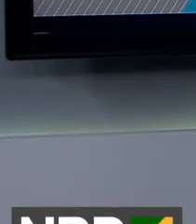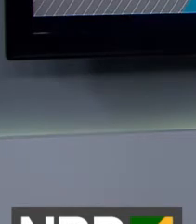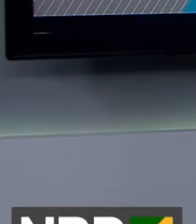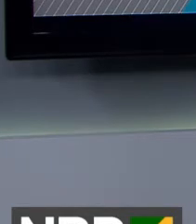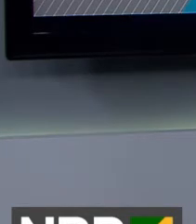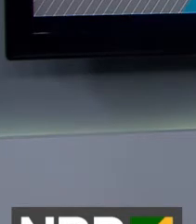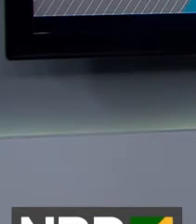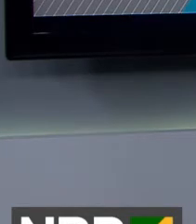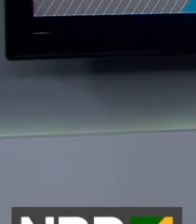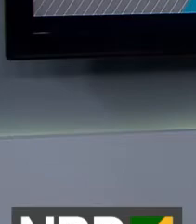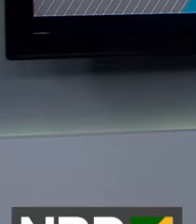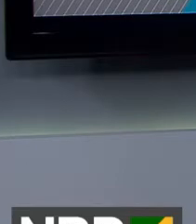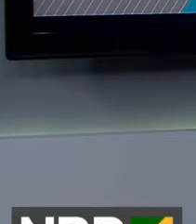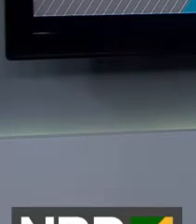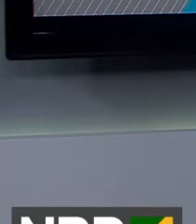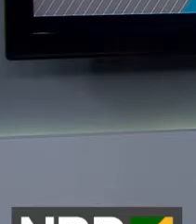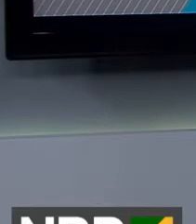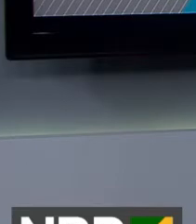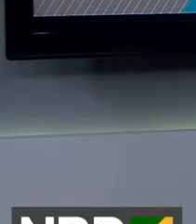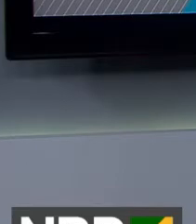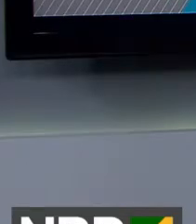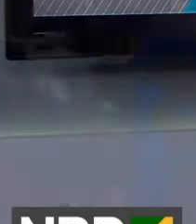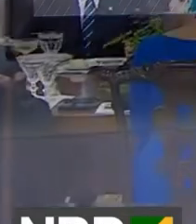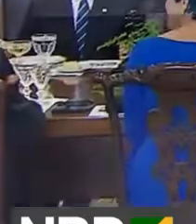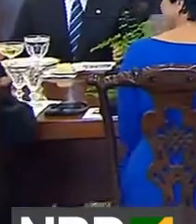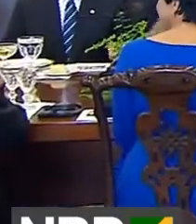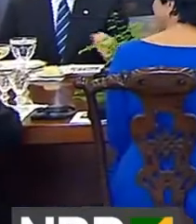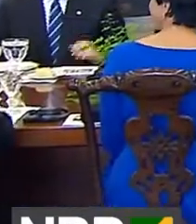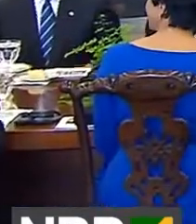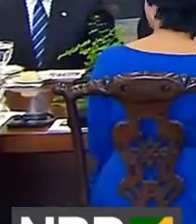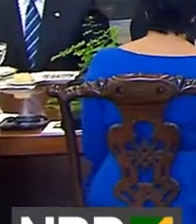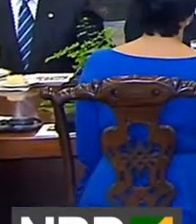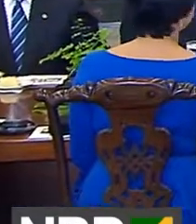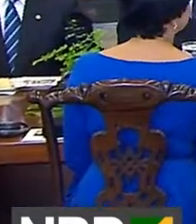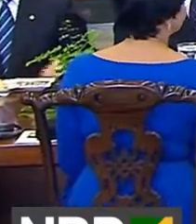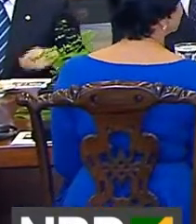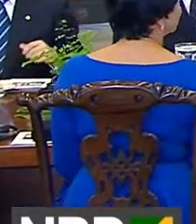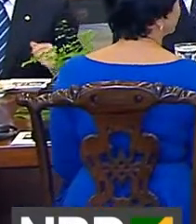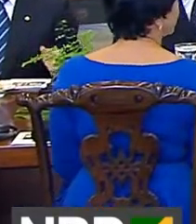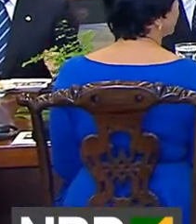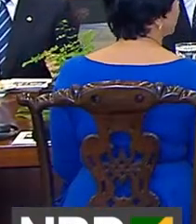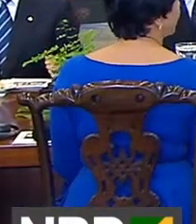Temer oferece um almoço aos chefes de delegação participantes do fórum.